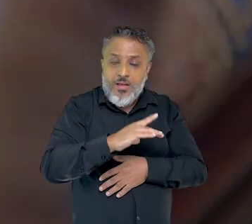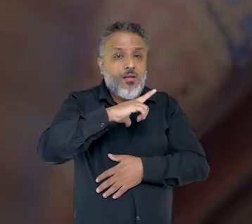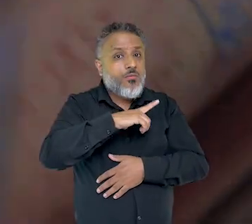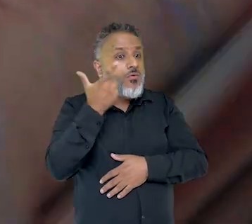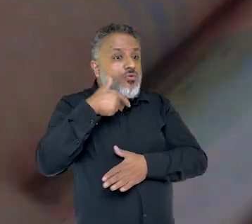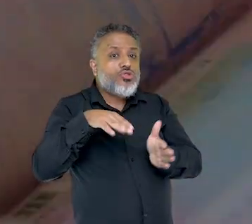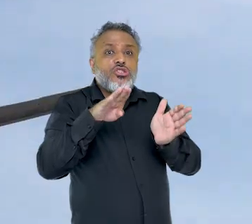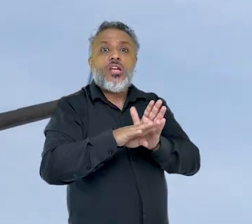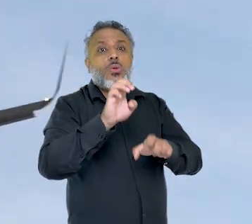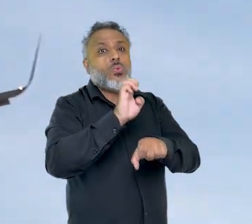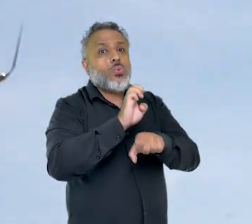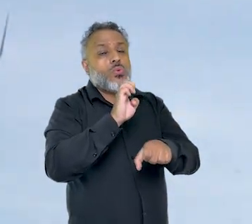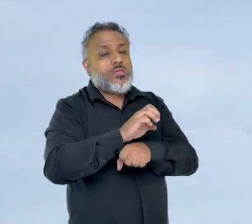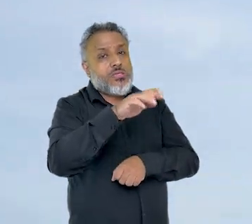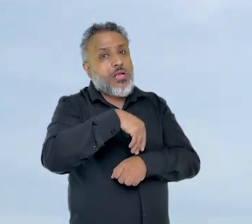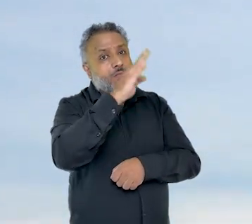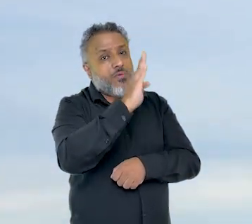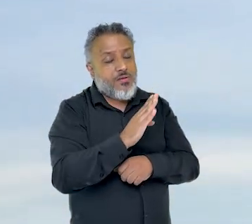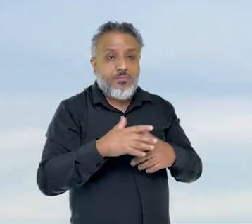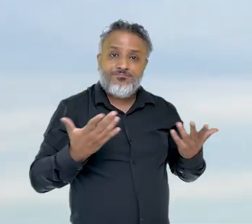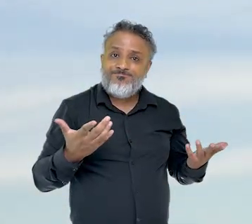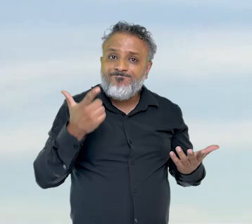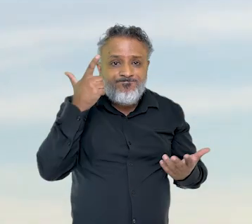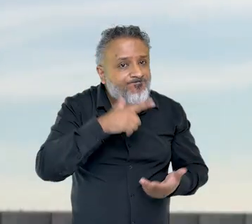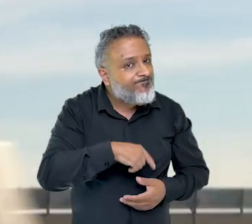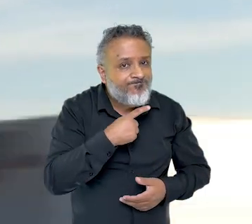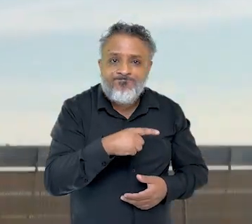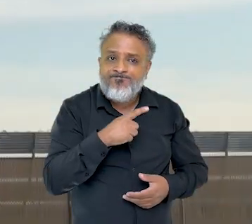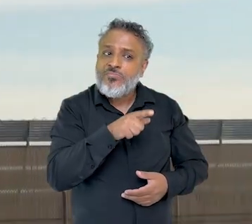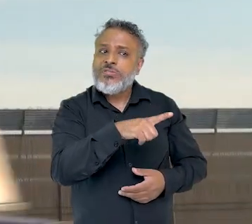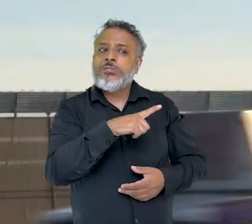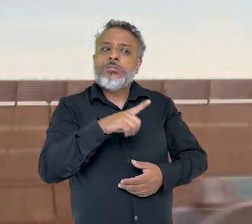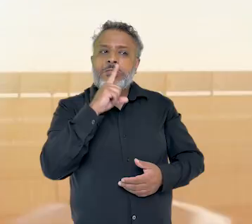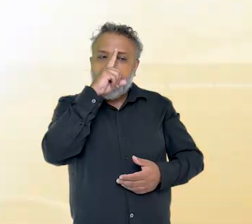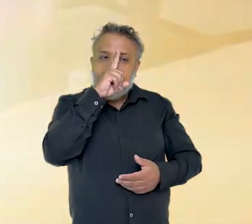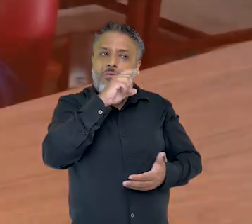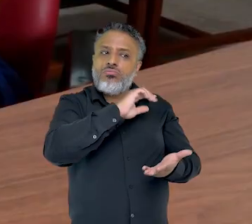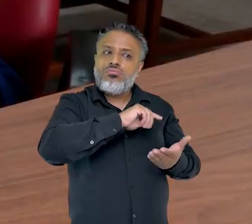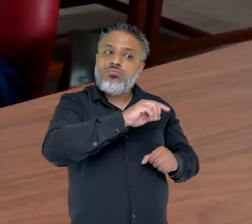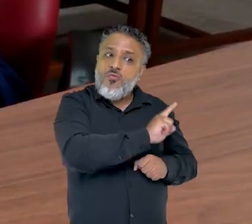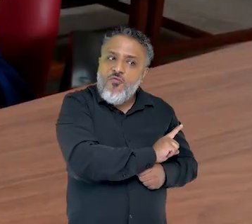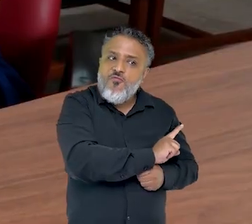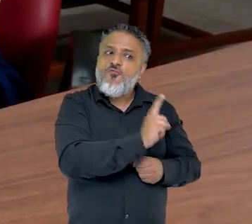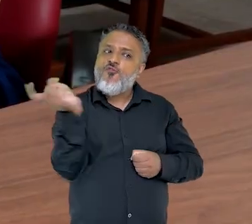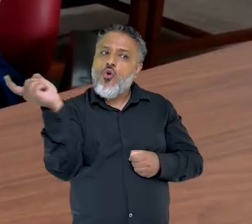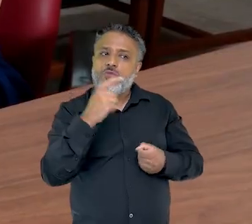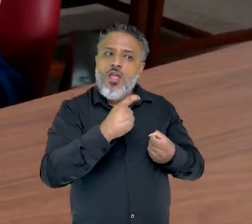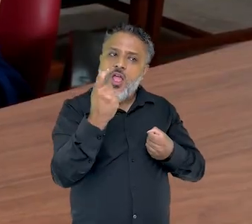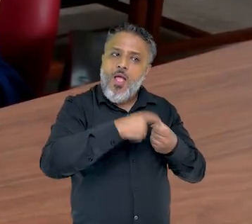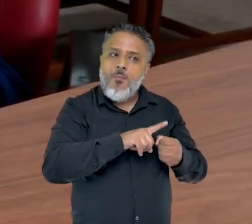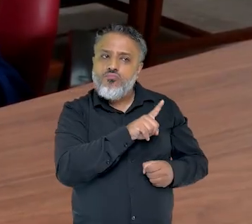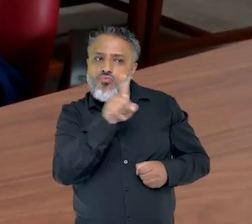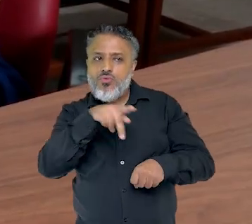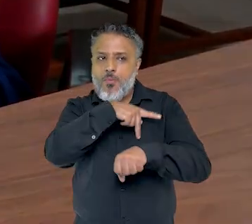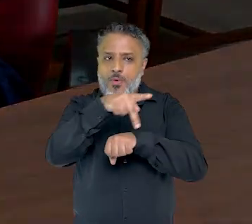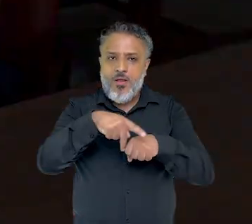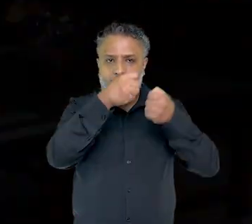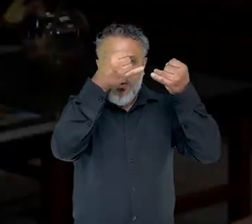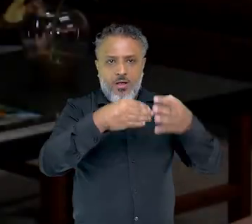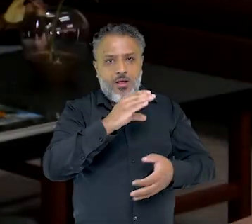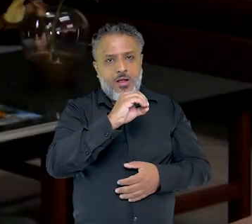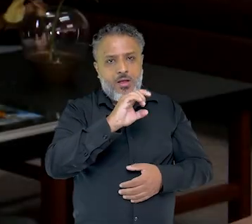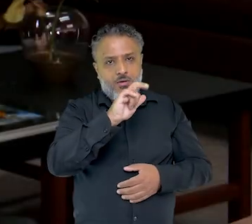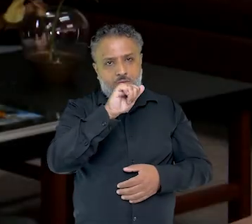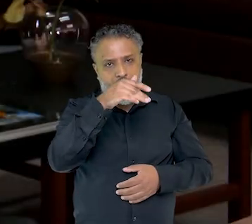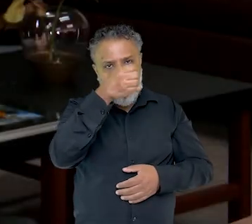Estado brasileiro. Caso isso não ocorra, ela corre risco de deportação, conforme explica a professora Carolina Claro. É